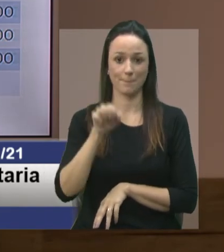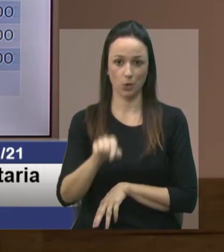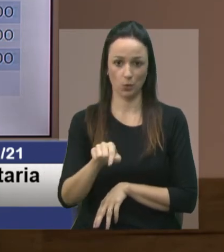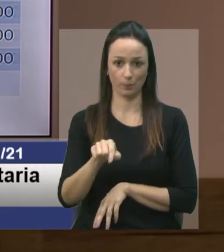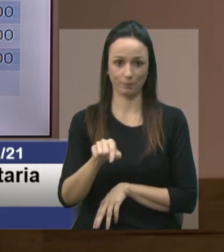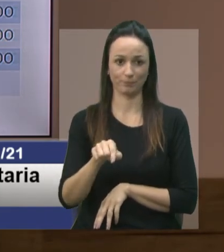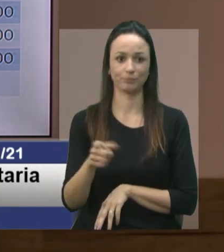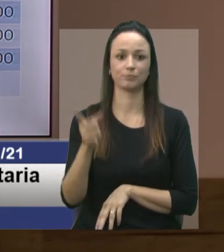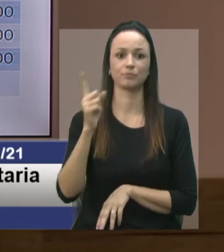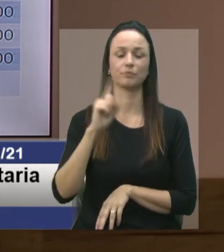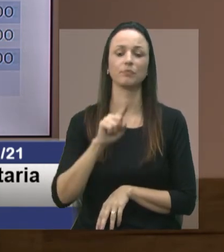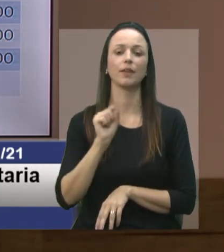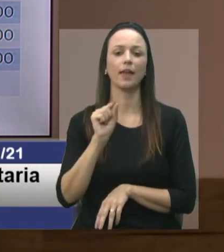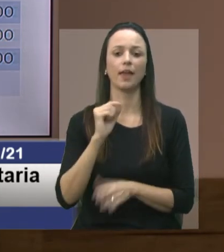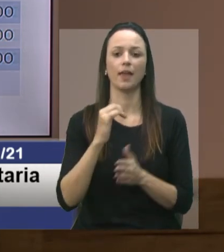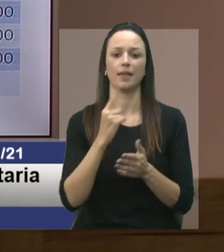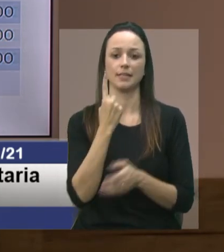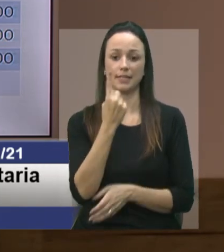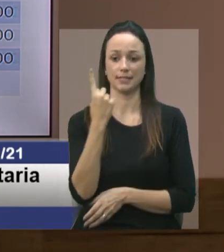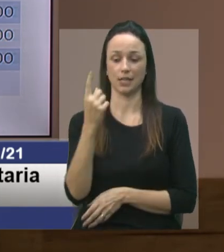R$ 454.694.000, sendo